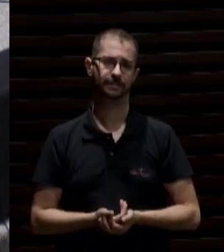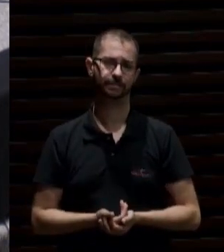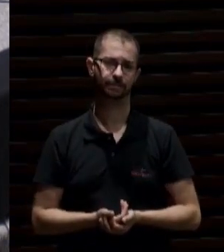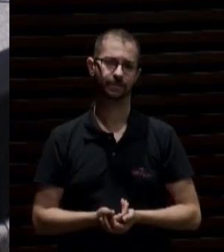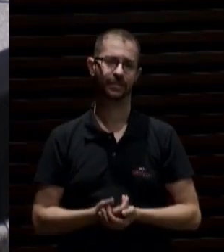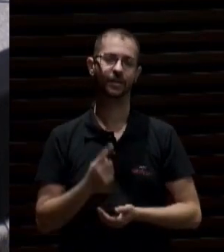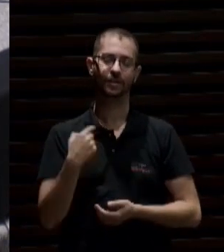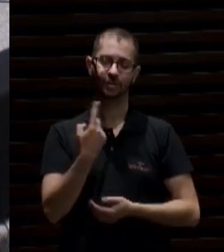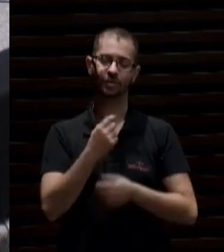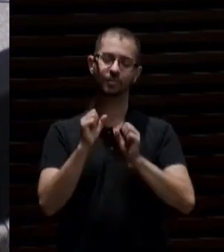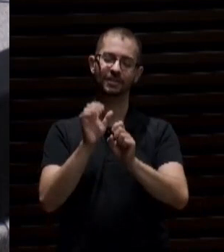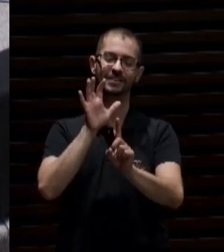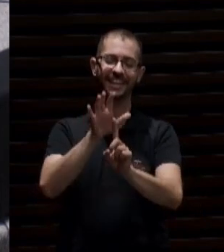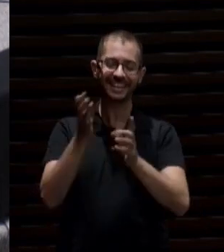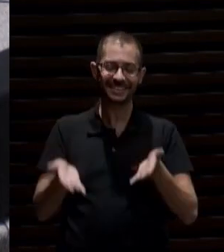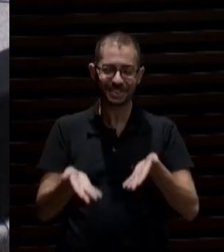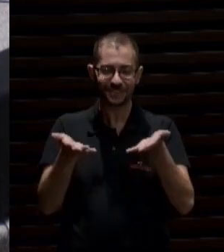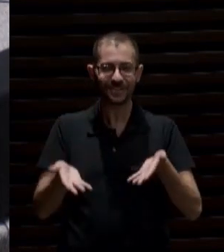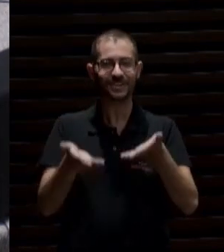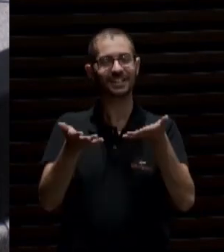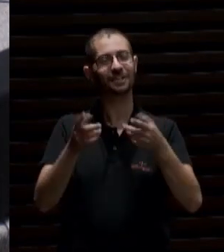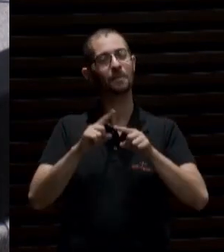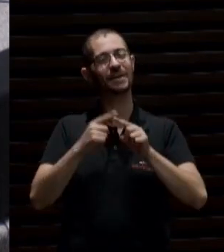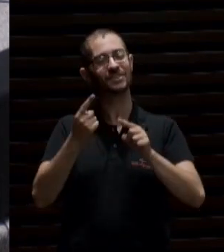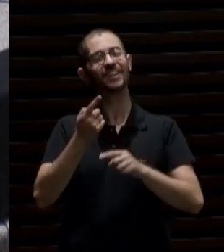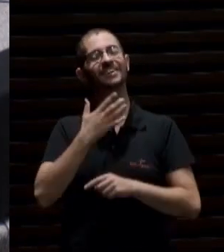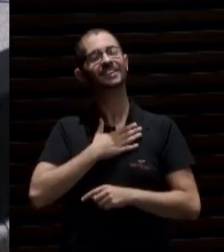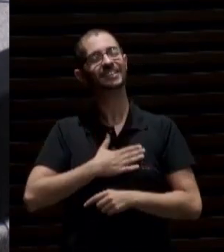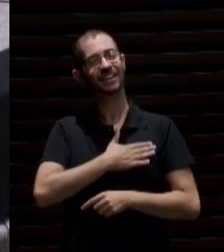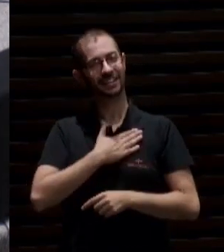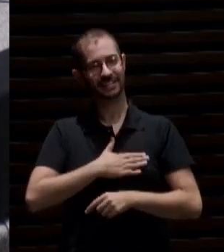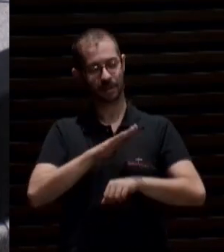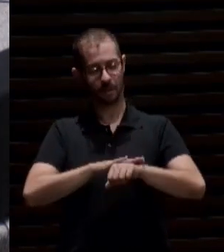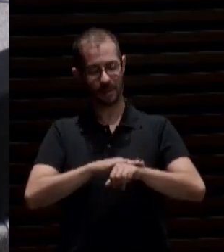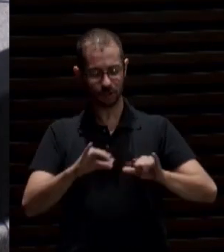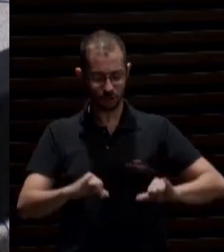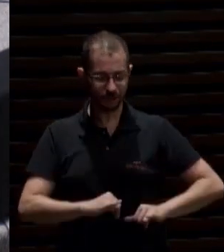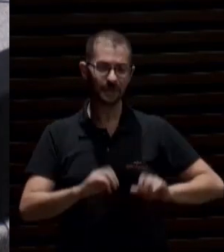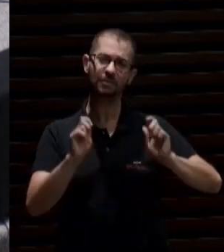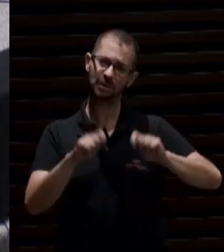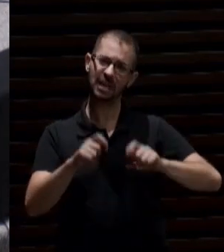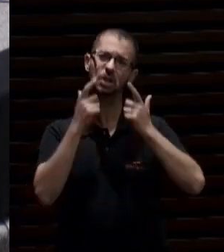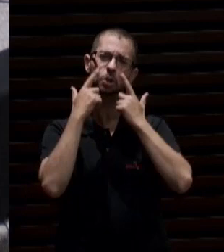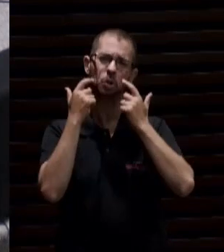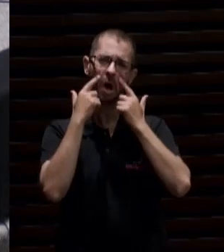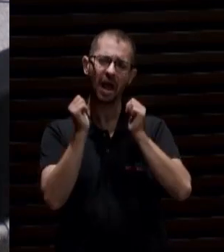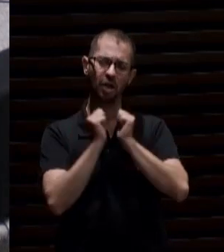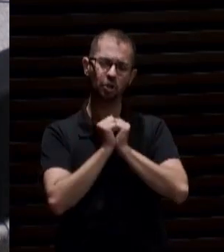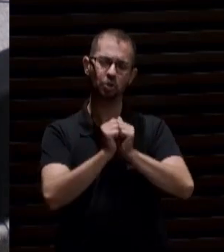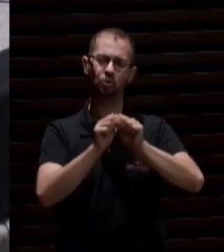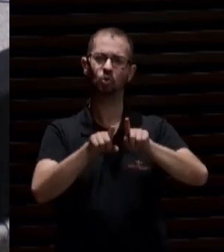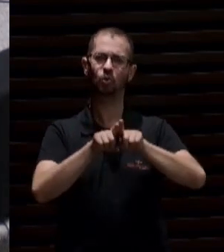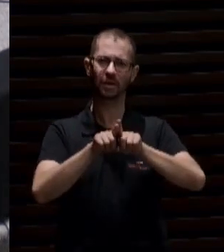Podemos ser incentivados e encorajados, meus irmãos. Que delícia! É em épocas de sofrimento você poder chorar com o irmão e ele chorar com